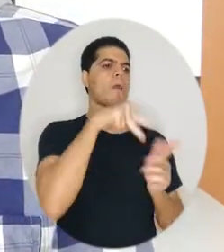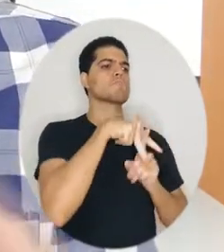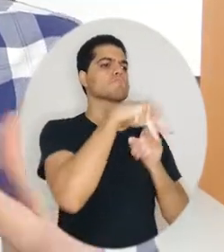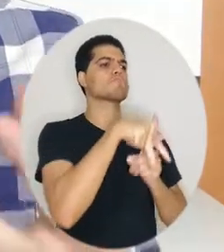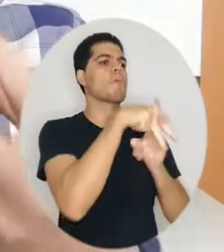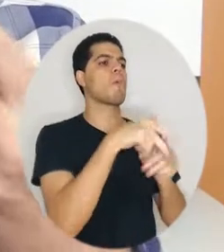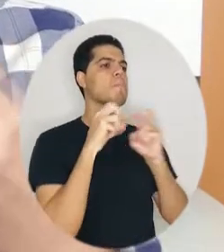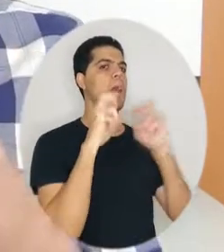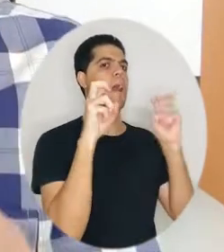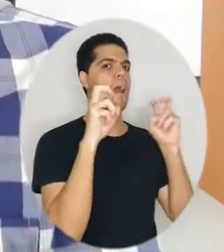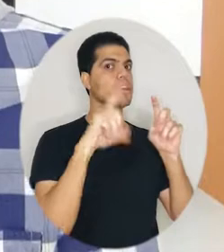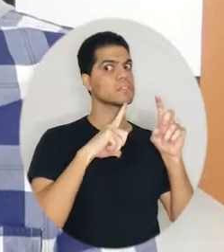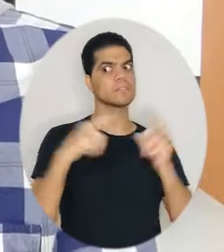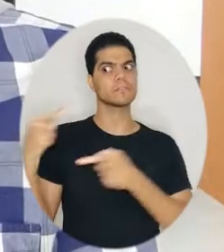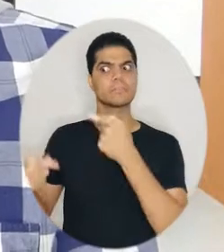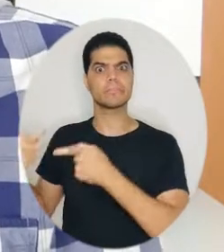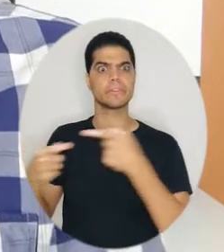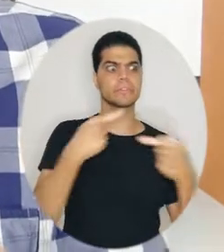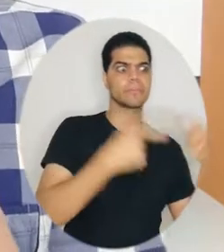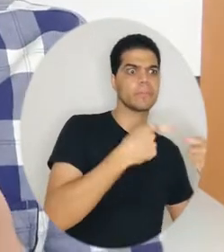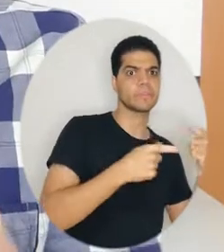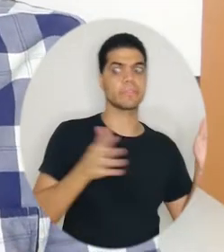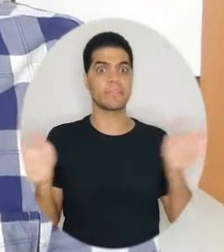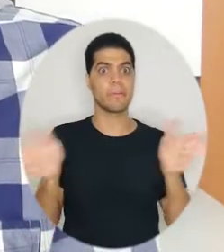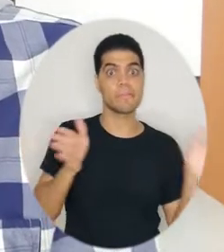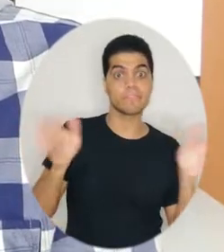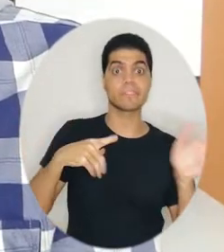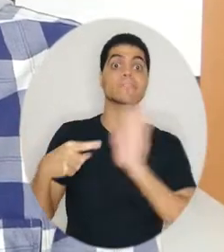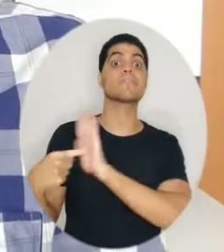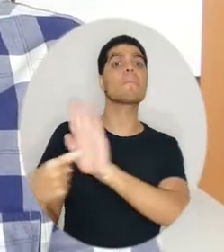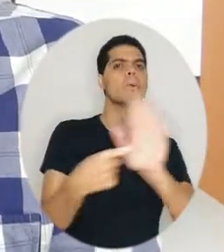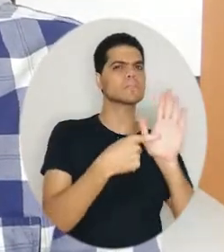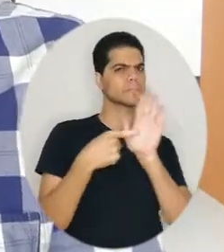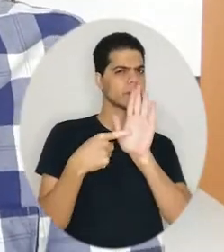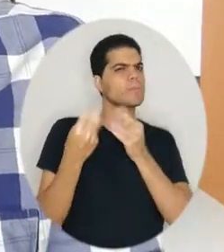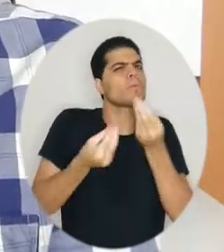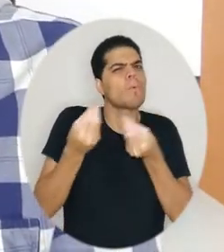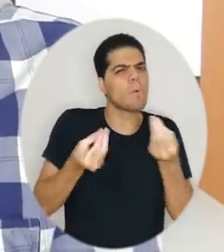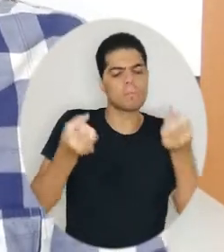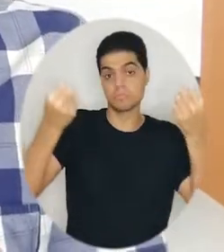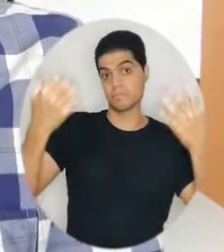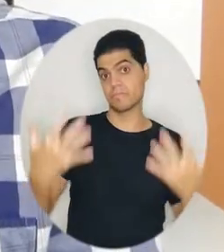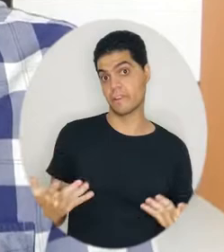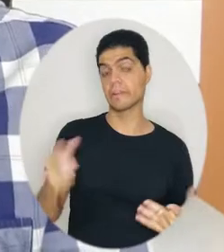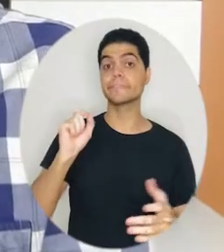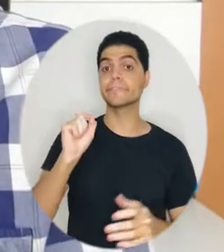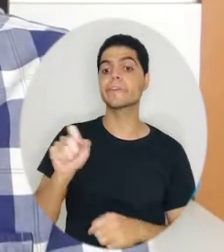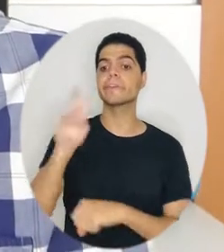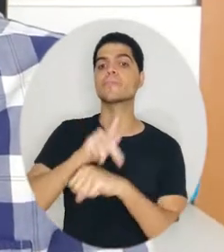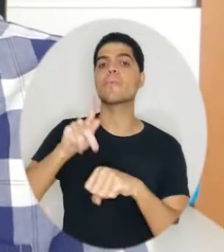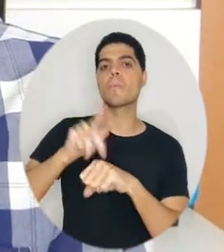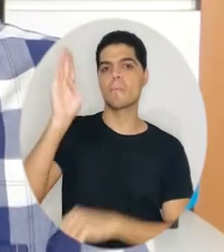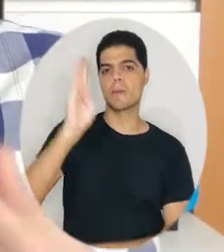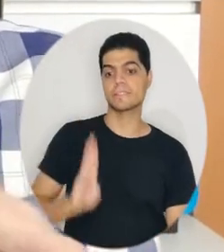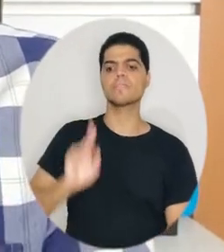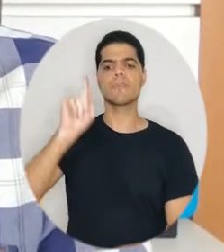política na espaçado é utilizado de forma política para passar uma mensagem a mensagem de que o Brasil